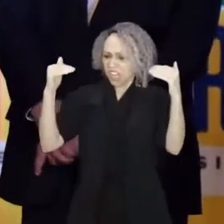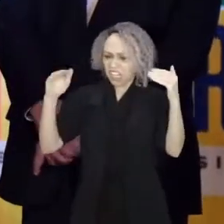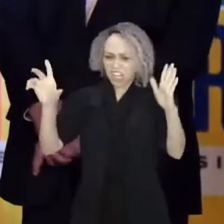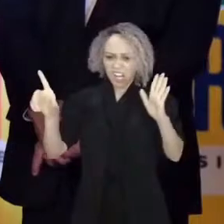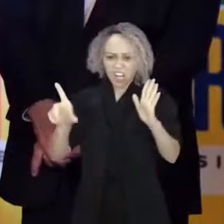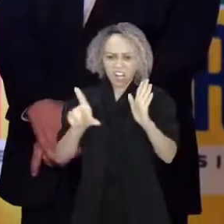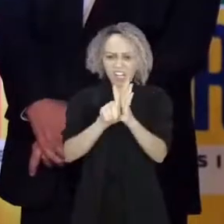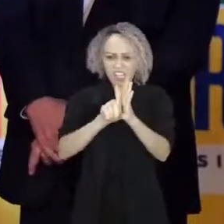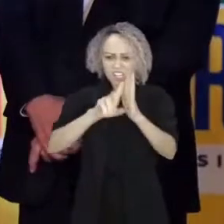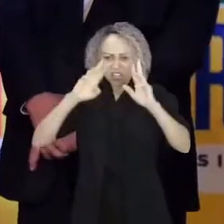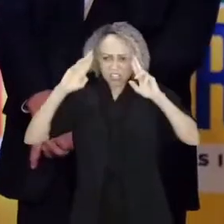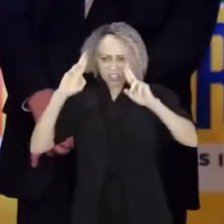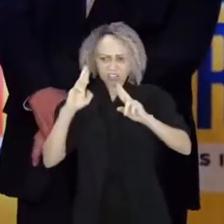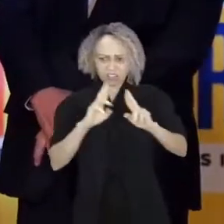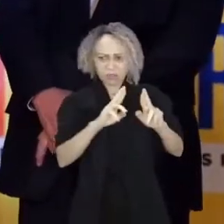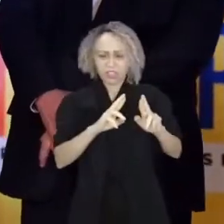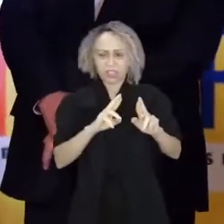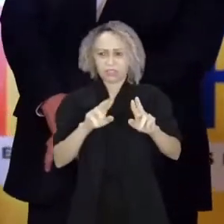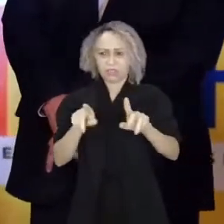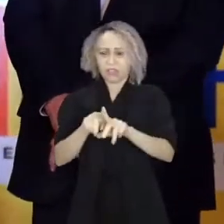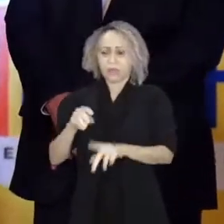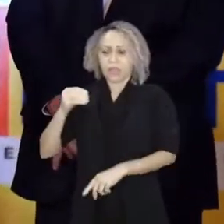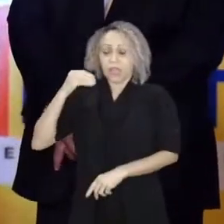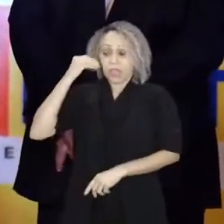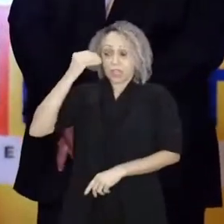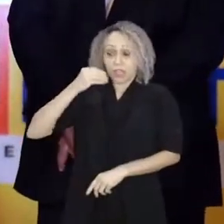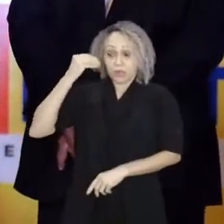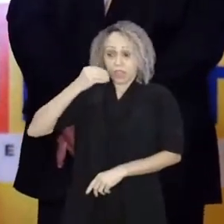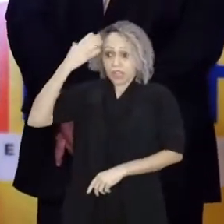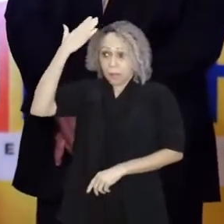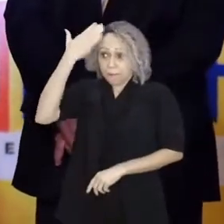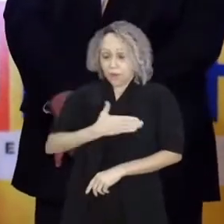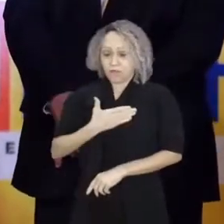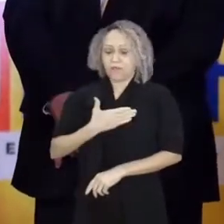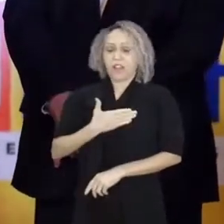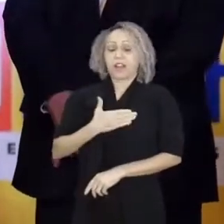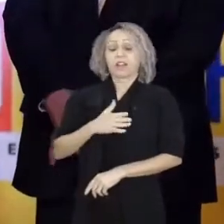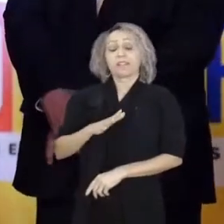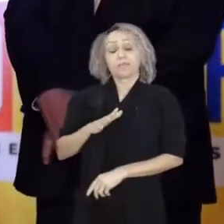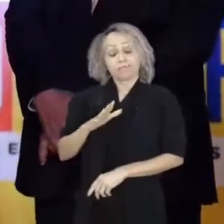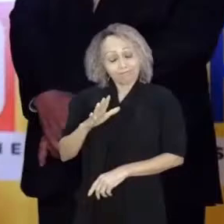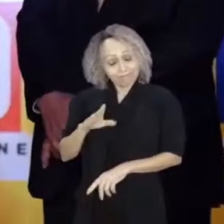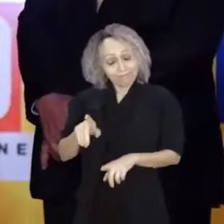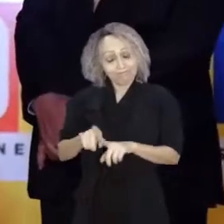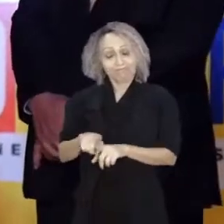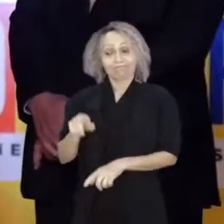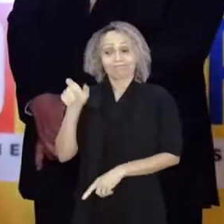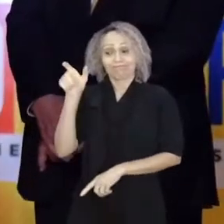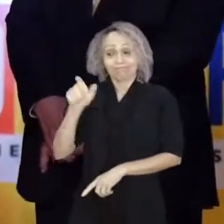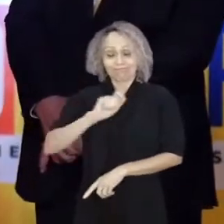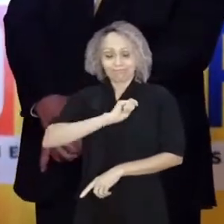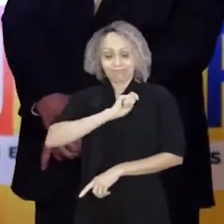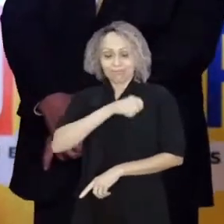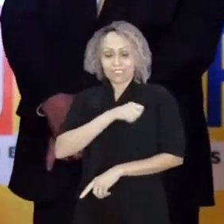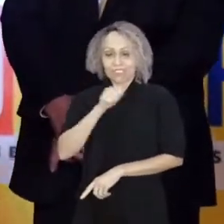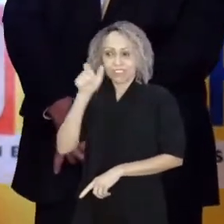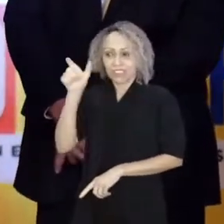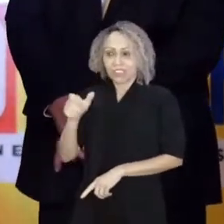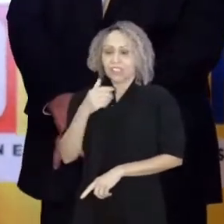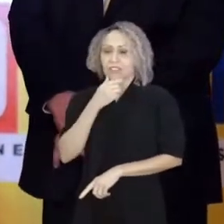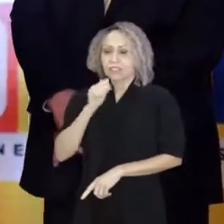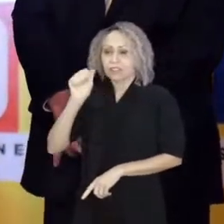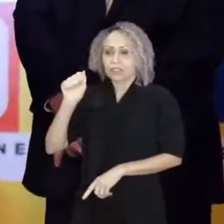comprovada, inclusive na Amazônia brasileira, uma vez que o delegado Andrei exerceu as suas funções na